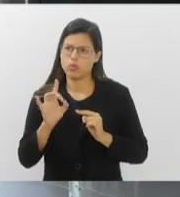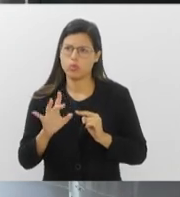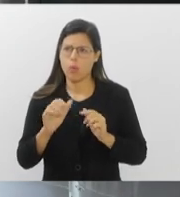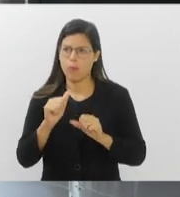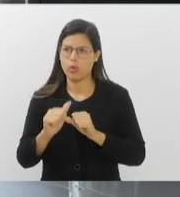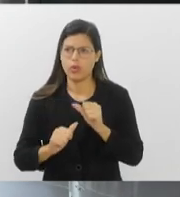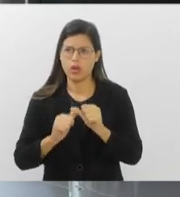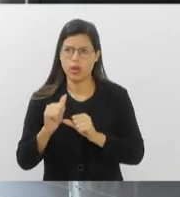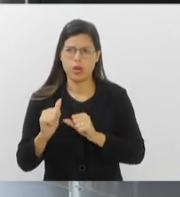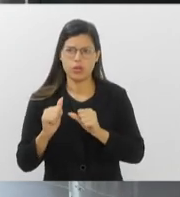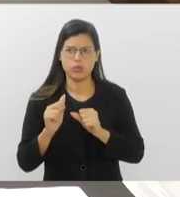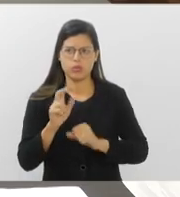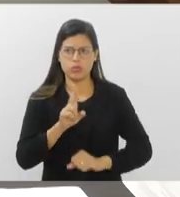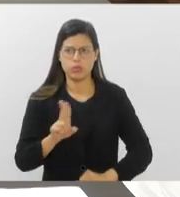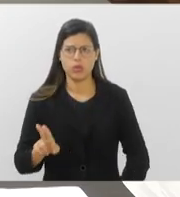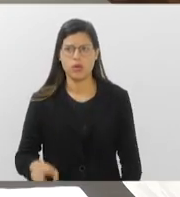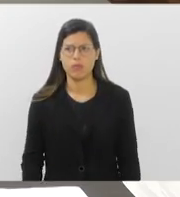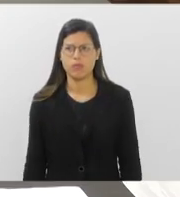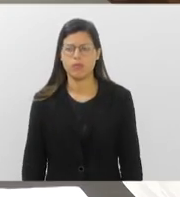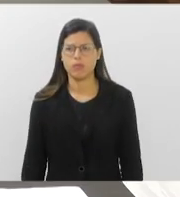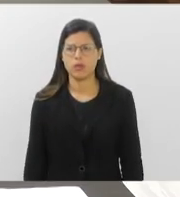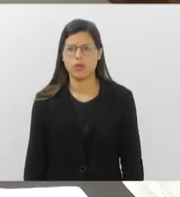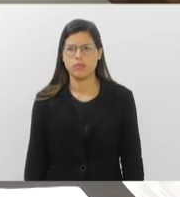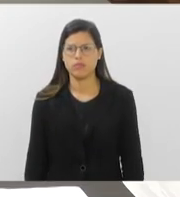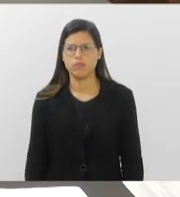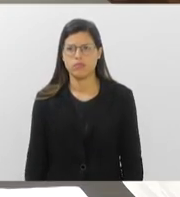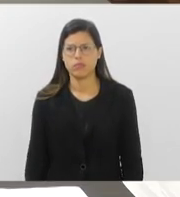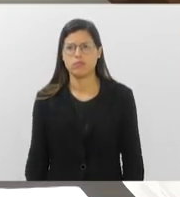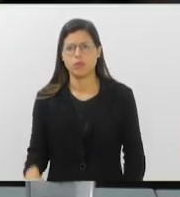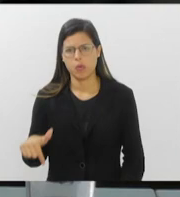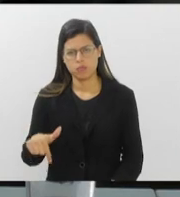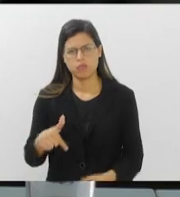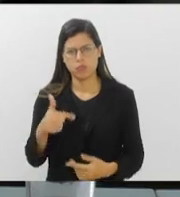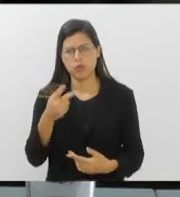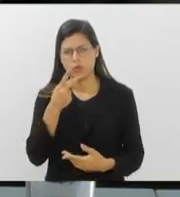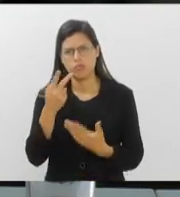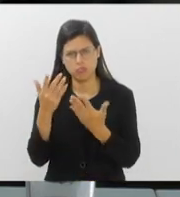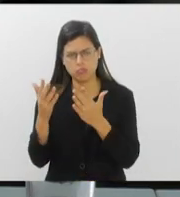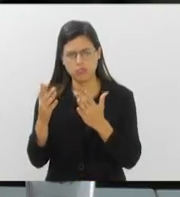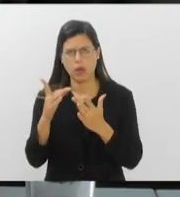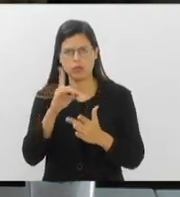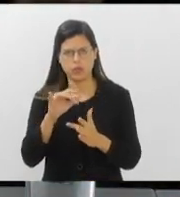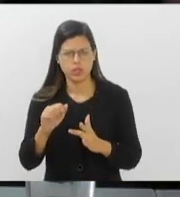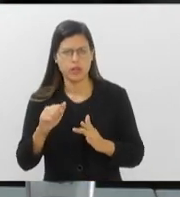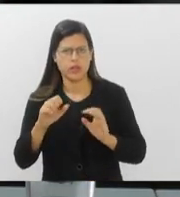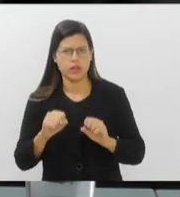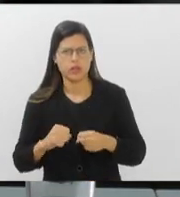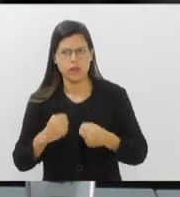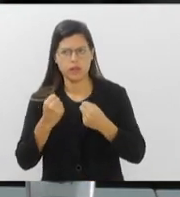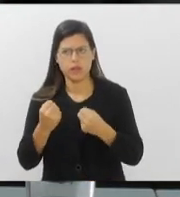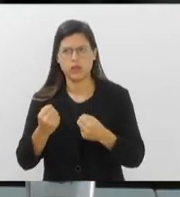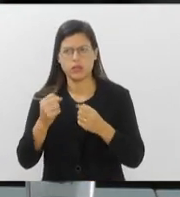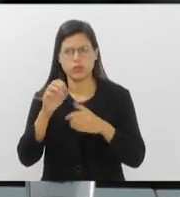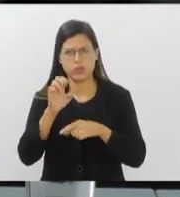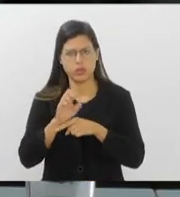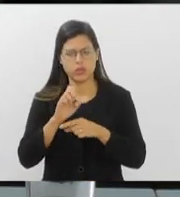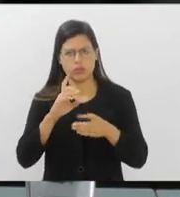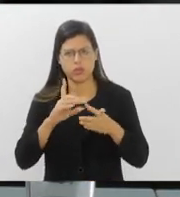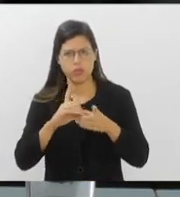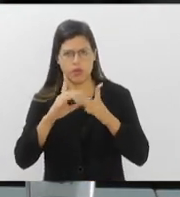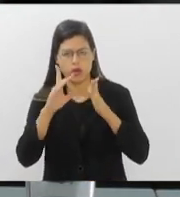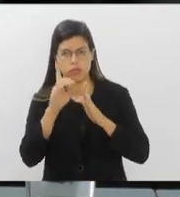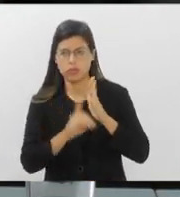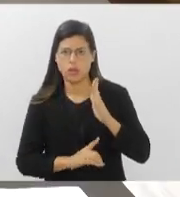Não estou tirando a essência, tanto é que elogiei. Perfeito. O Dia da Defesa contra o Abuso de Autoridade do Estado Democrático. Absolutamente possível o voto.